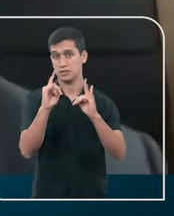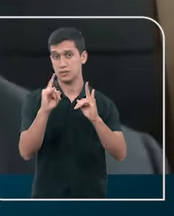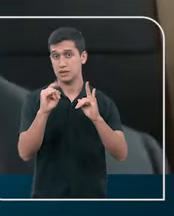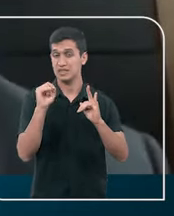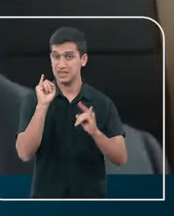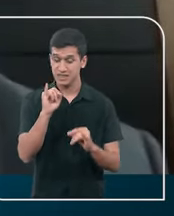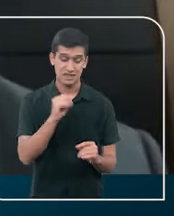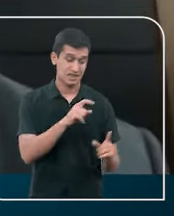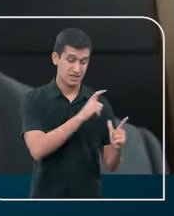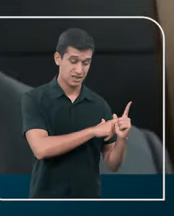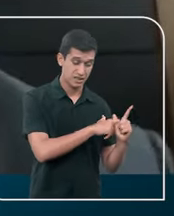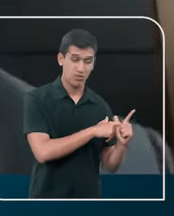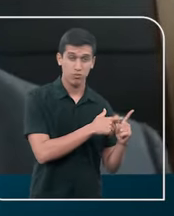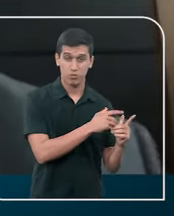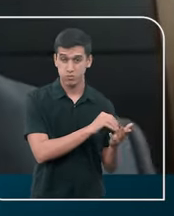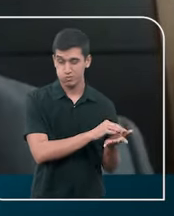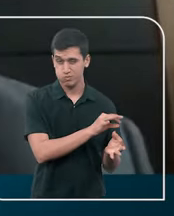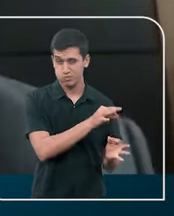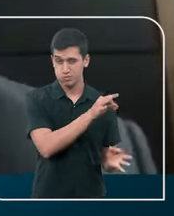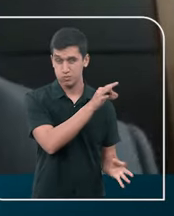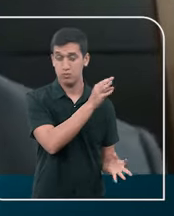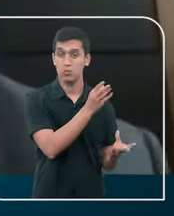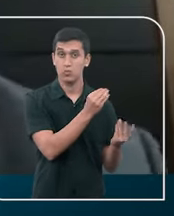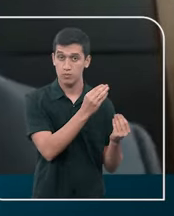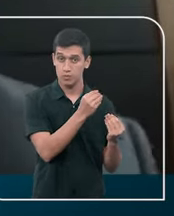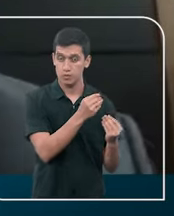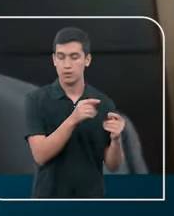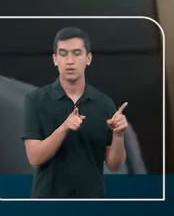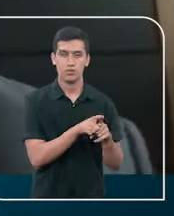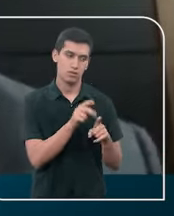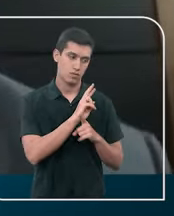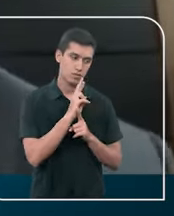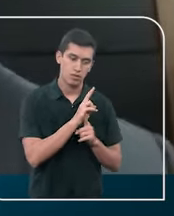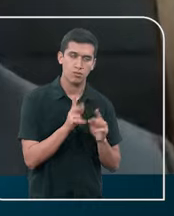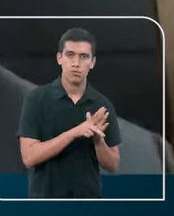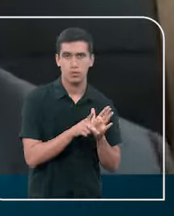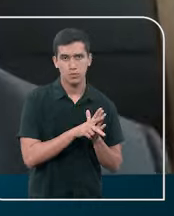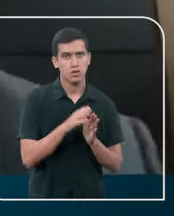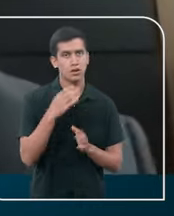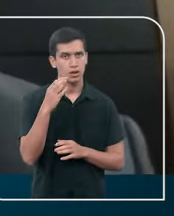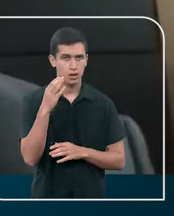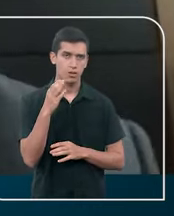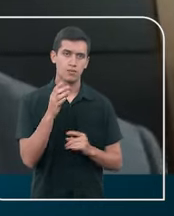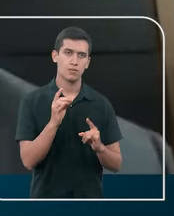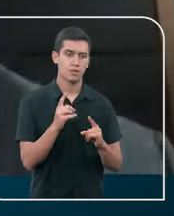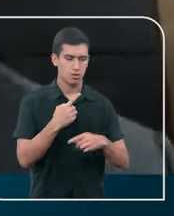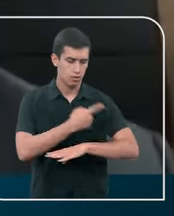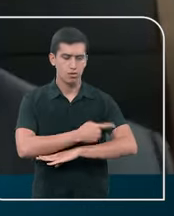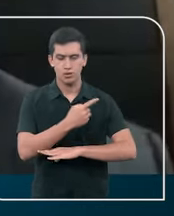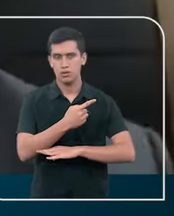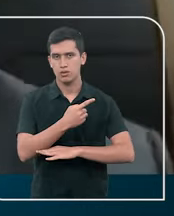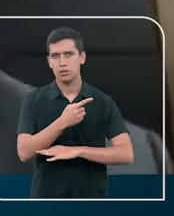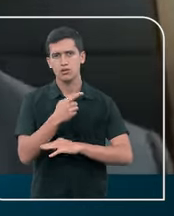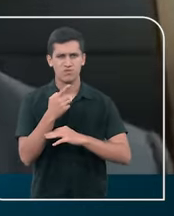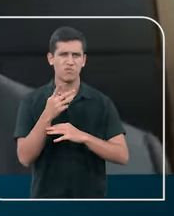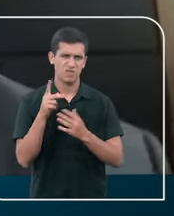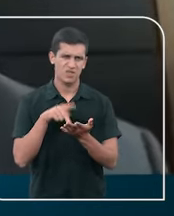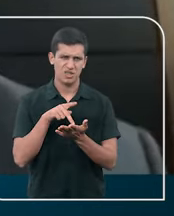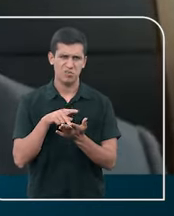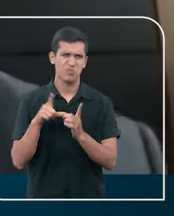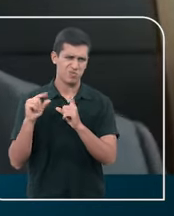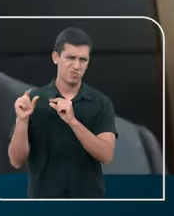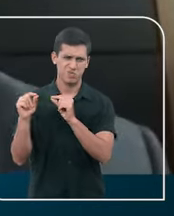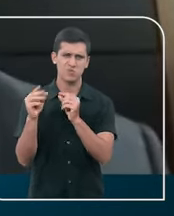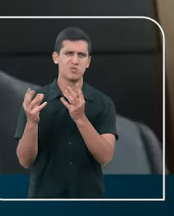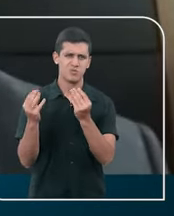Sessão da do crédito da cota condominial claro que é bem polêmico e se discute bastante se é bom ou não pro condomínio